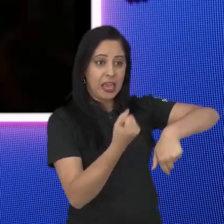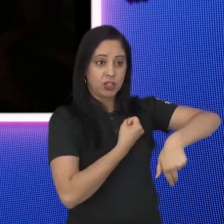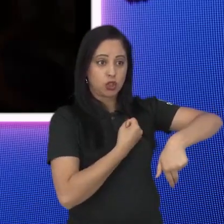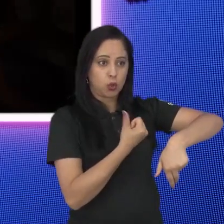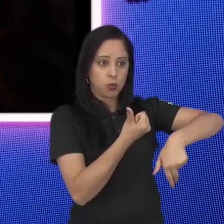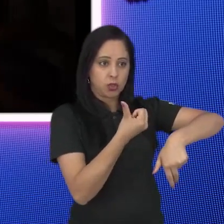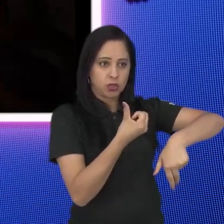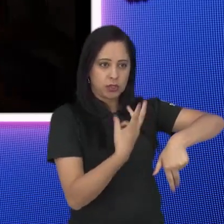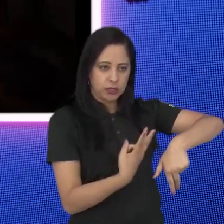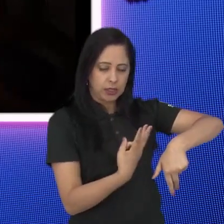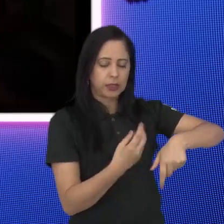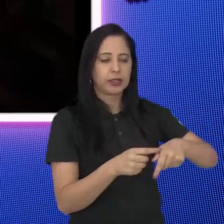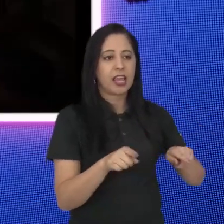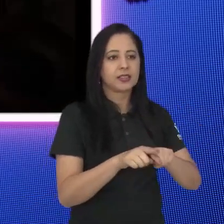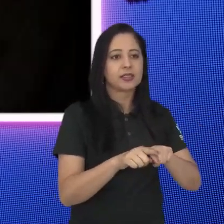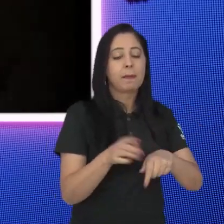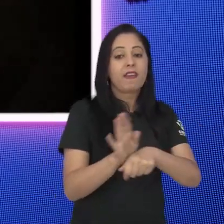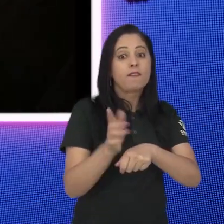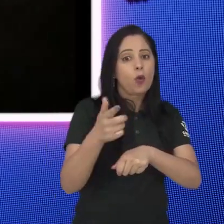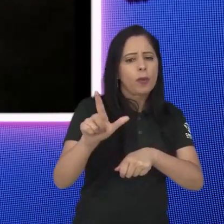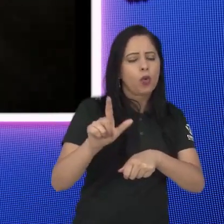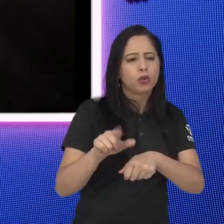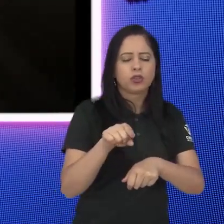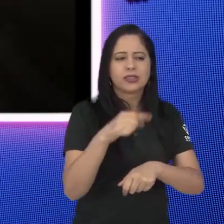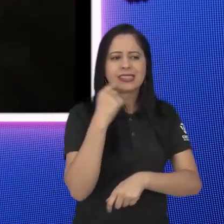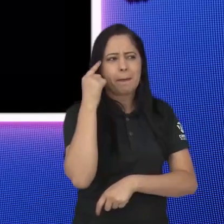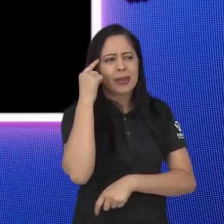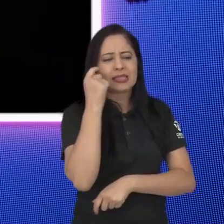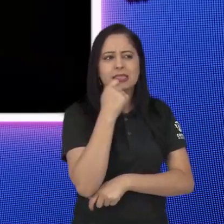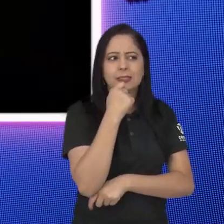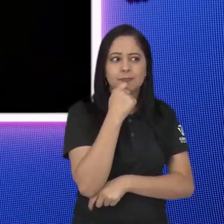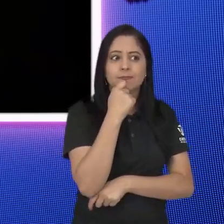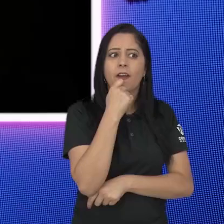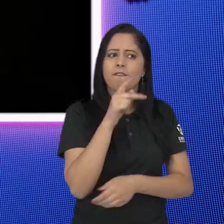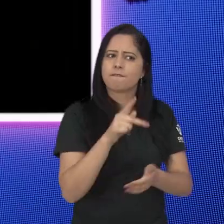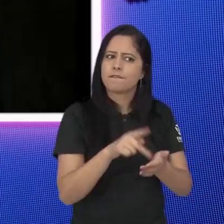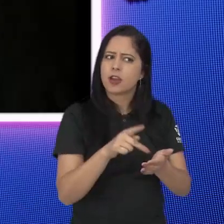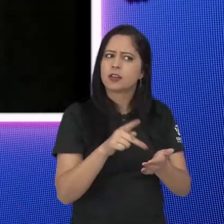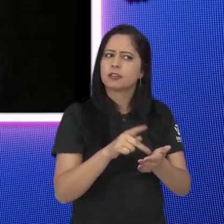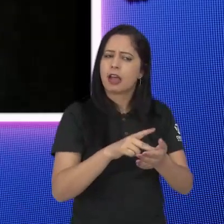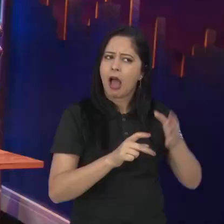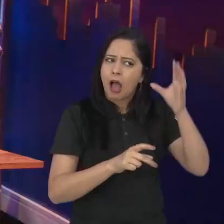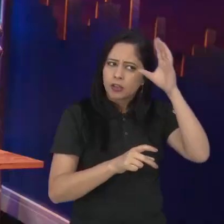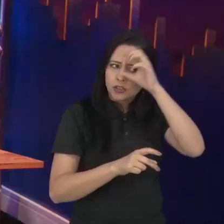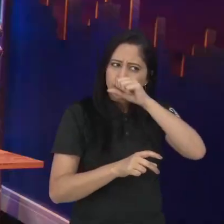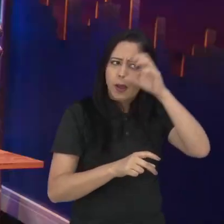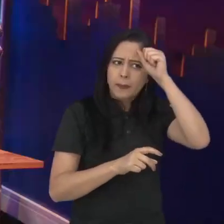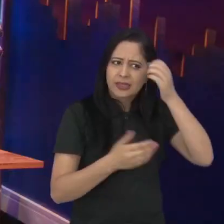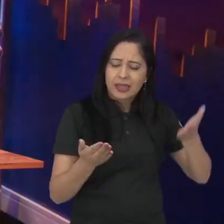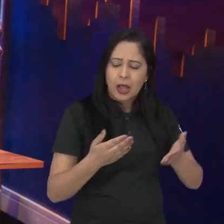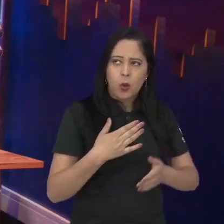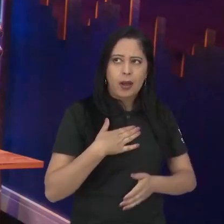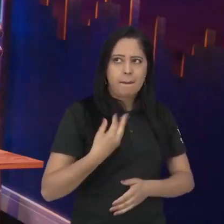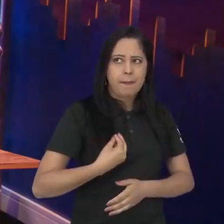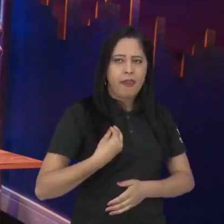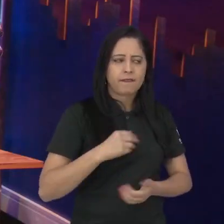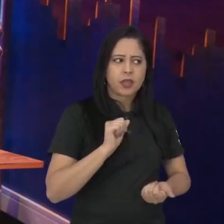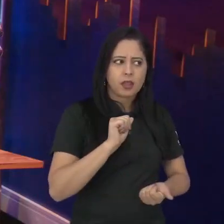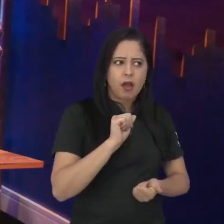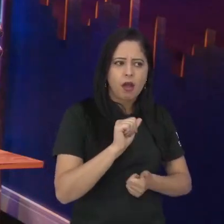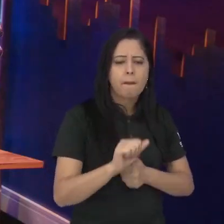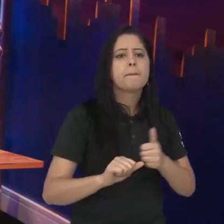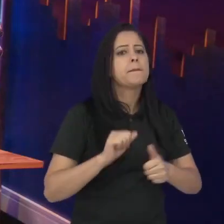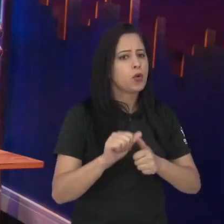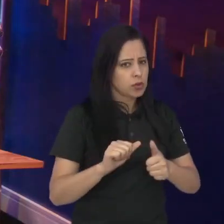The Last of Us, que você conseguiu absorver alguma coisa e falar assim, caraca, aprendi isso e vou usar na minha vida? E que você